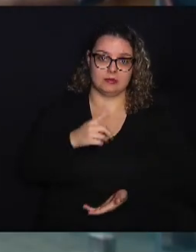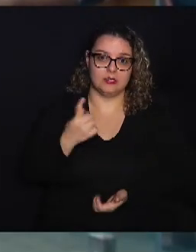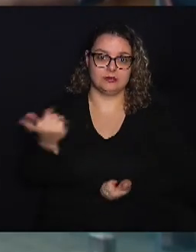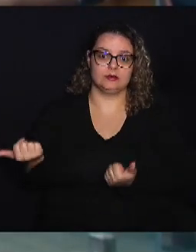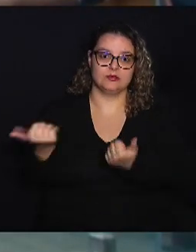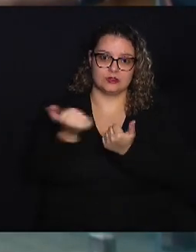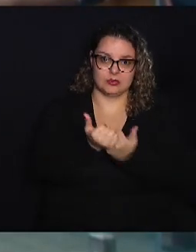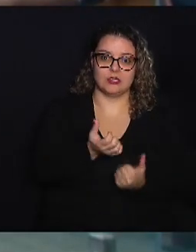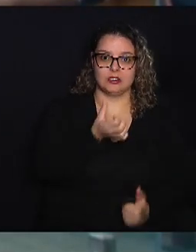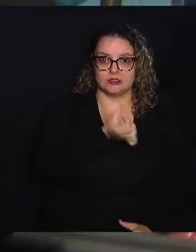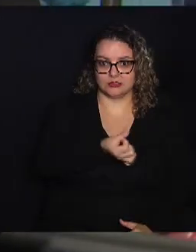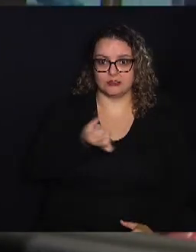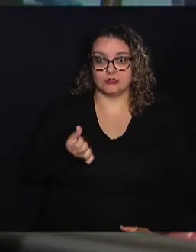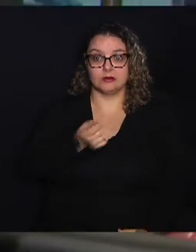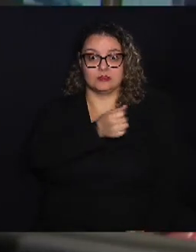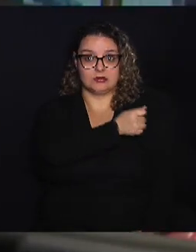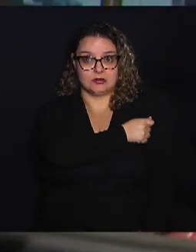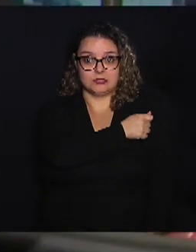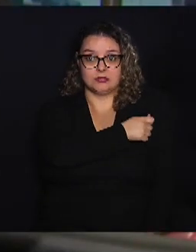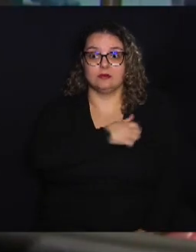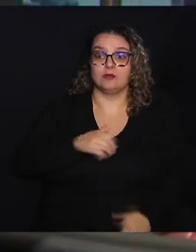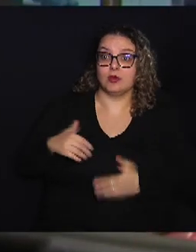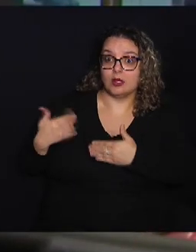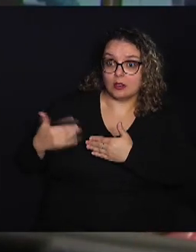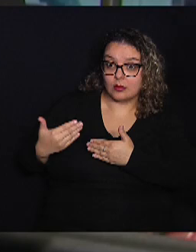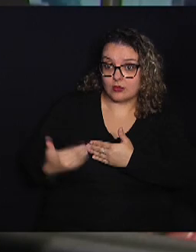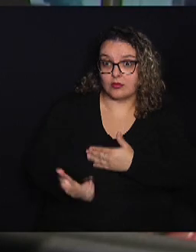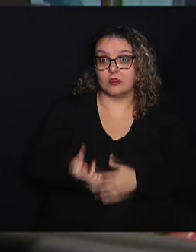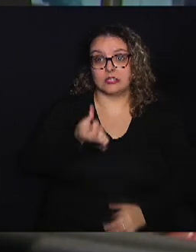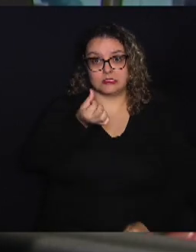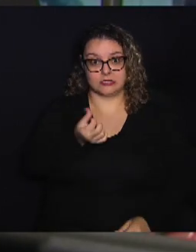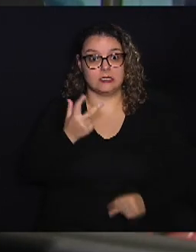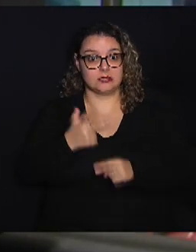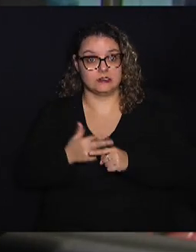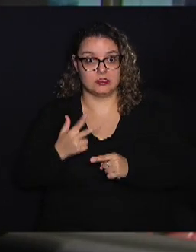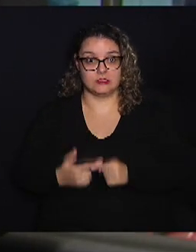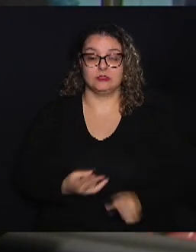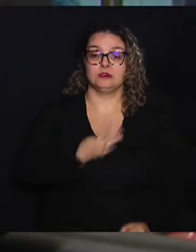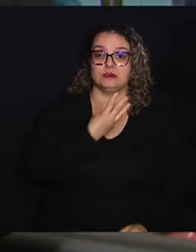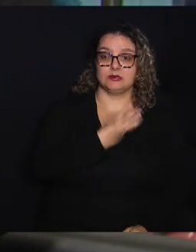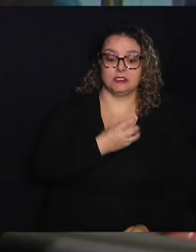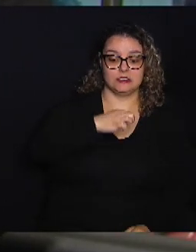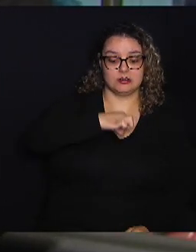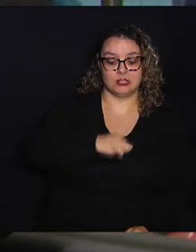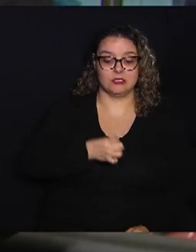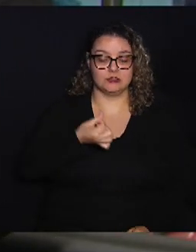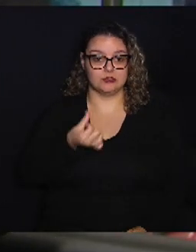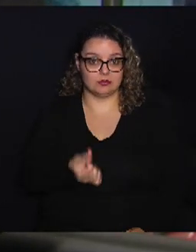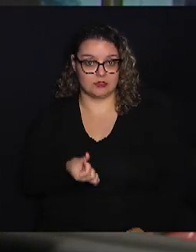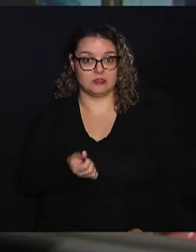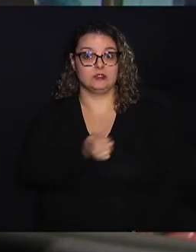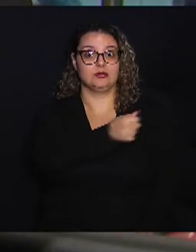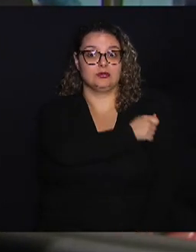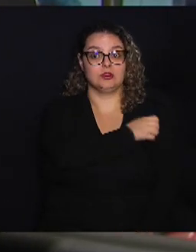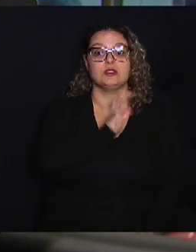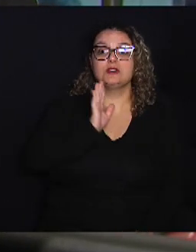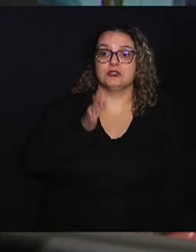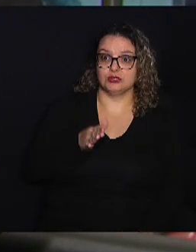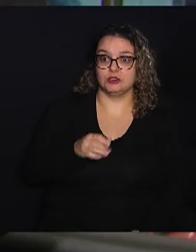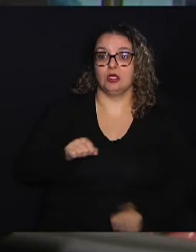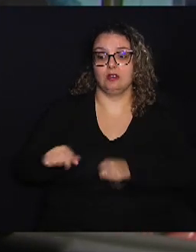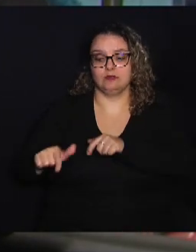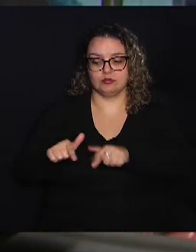são 66 alunos. Ao longo dessas 6 edições, 396 estudantes já passaram pela